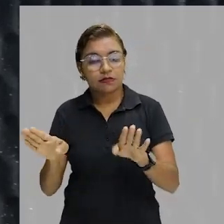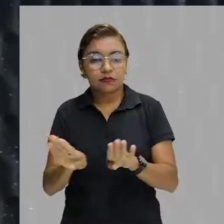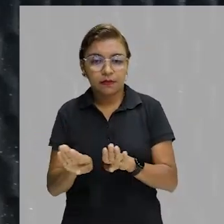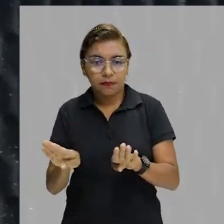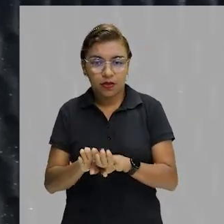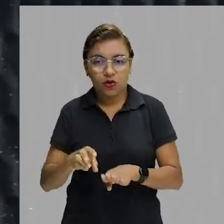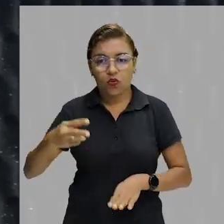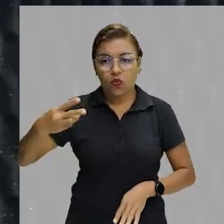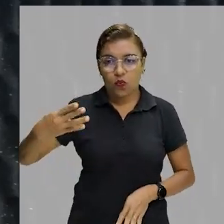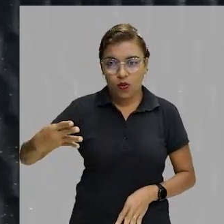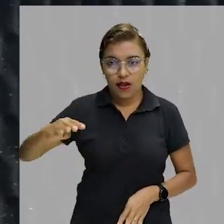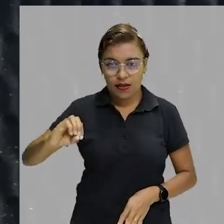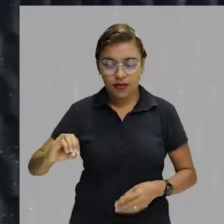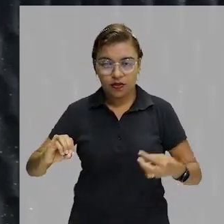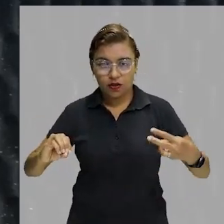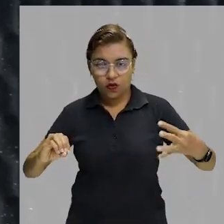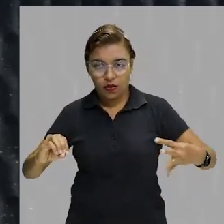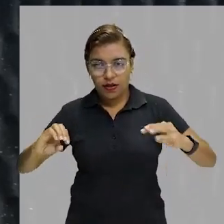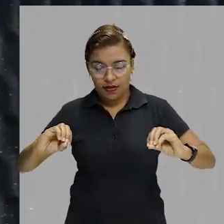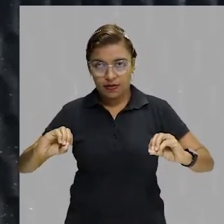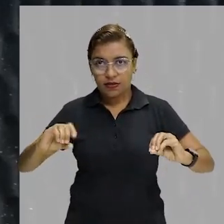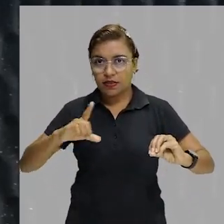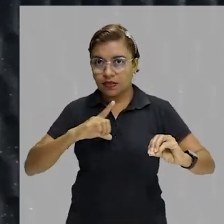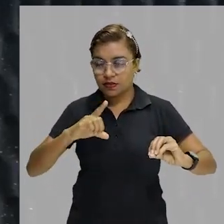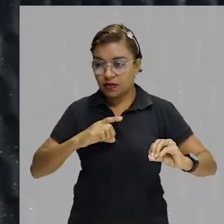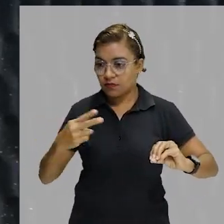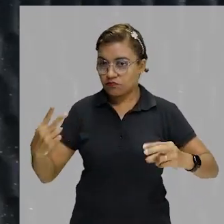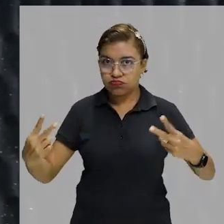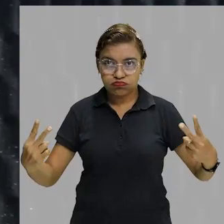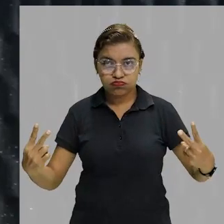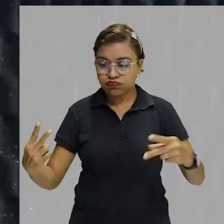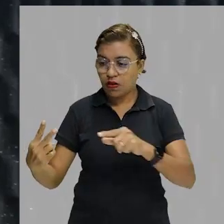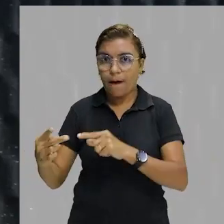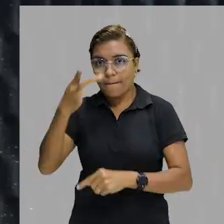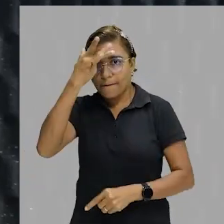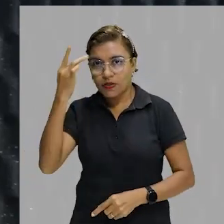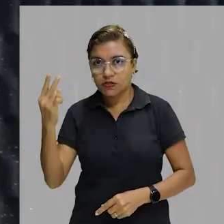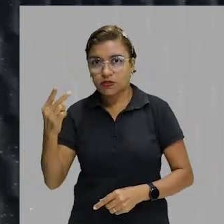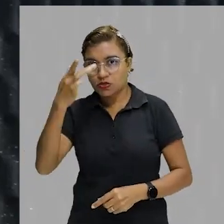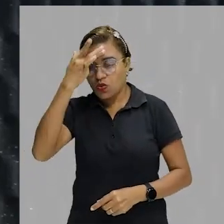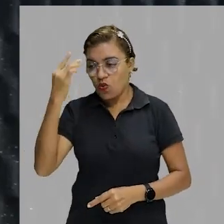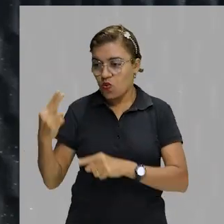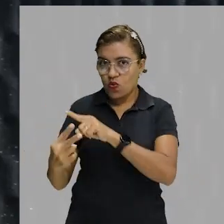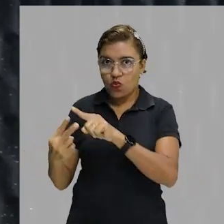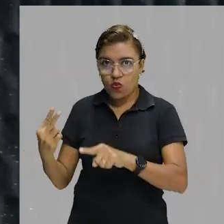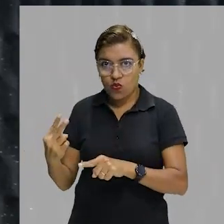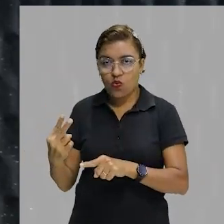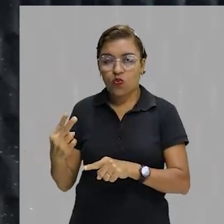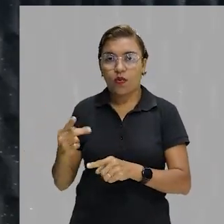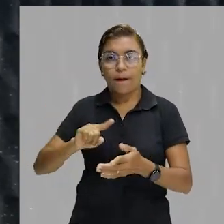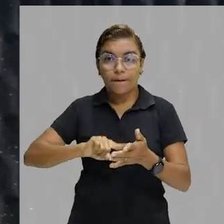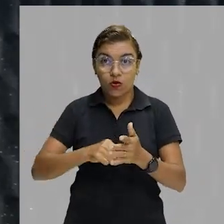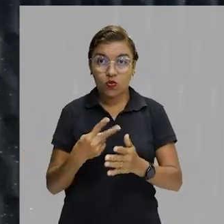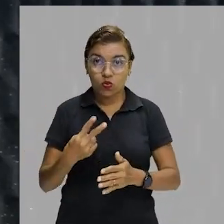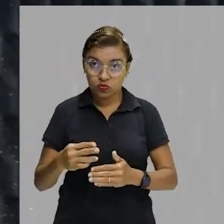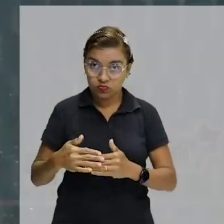40-40. Obrigatoriamente, um dos atletas, uma das duplas, tem que fazer 2 pontos consecutivos para conseguir mexer no